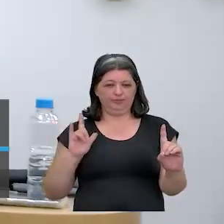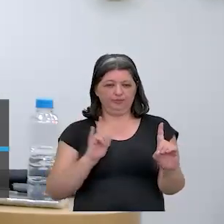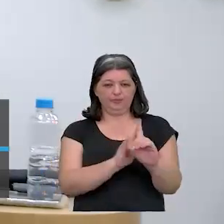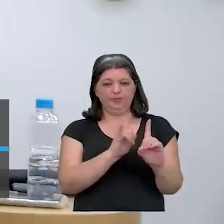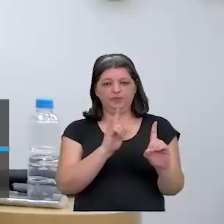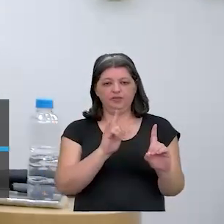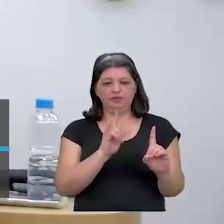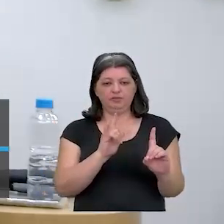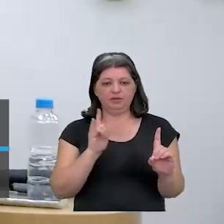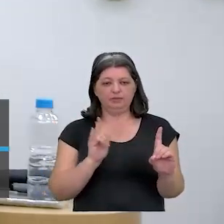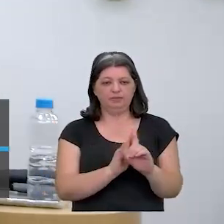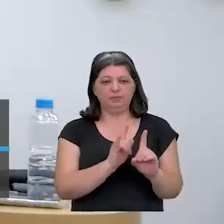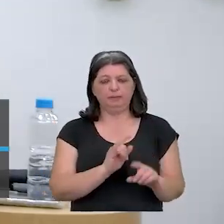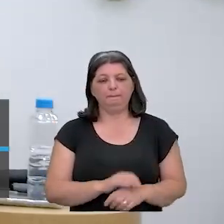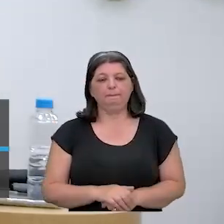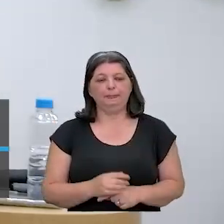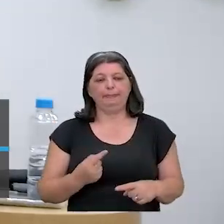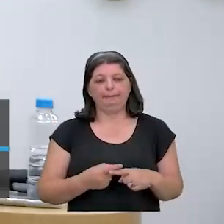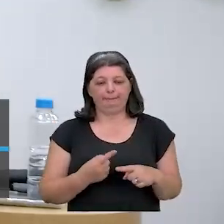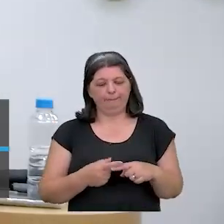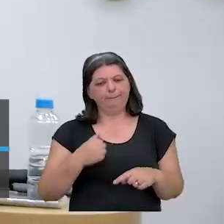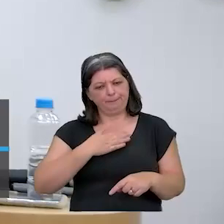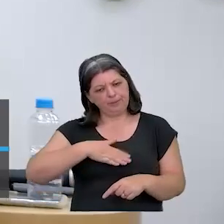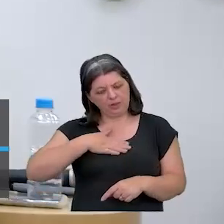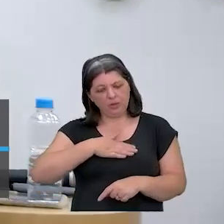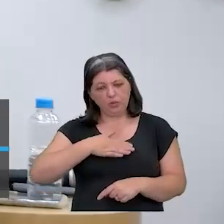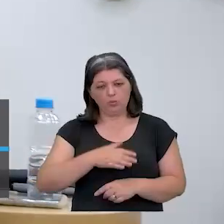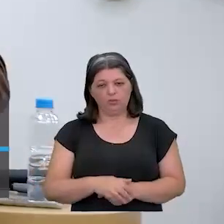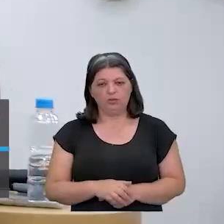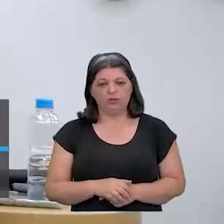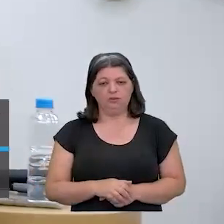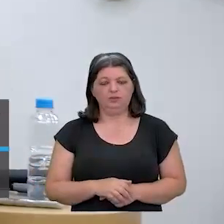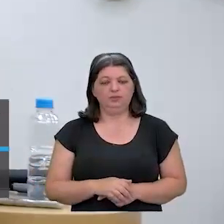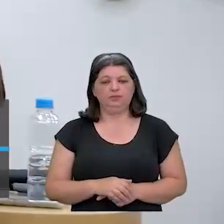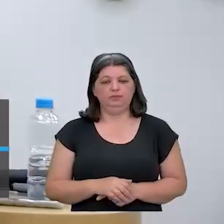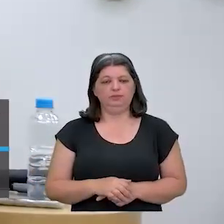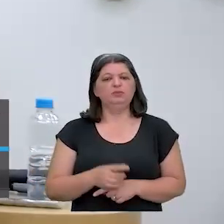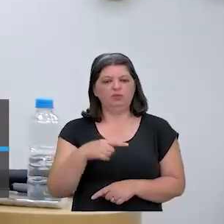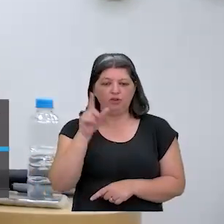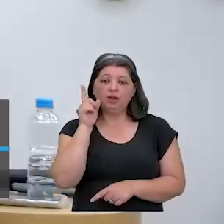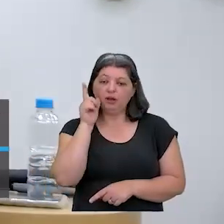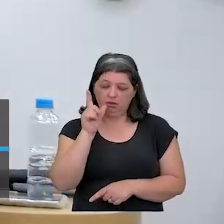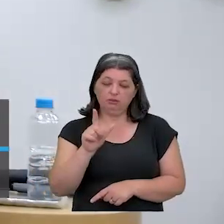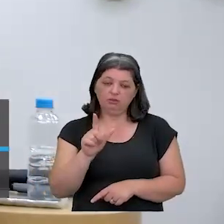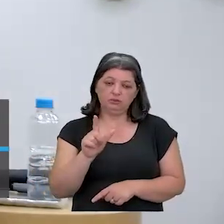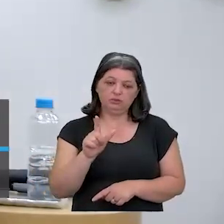porque você vai estar falando de alguma coisa que você gosta, uhum, e aí você vai conseguir ter muito